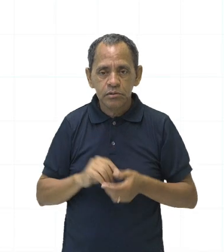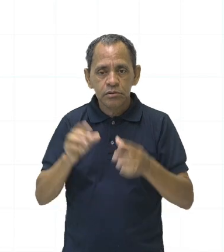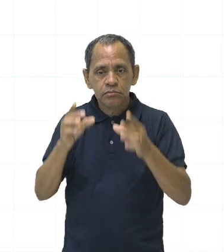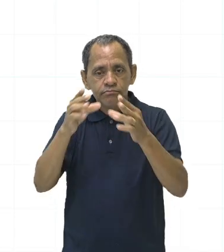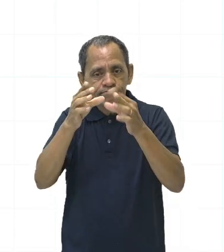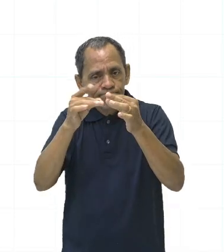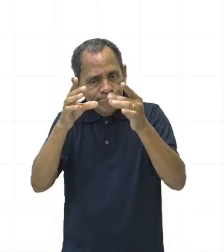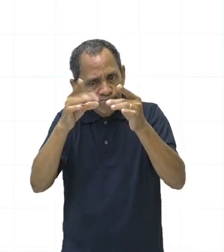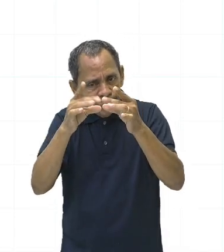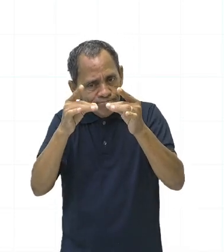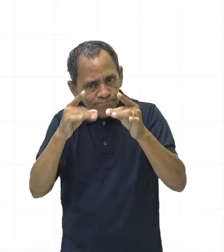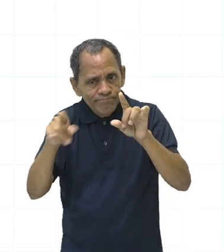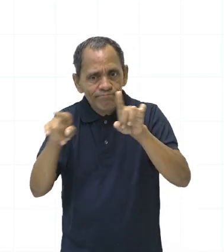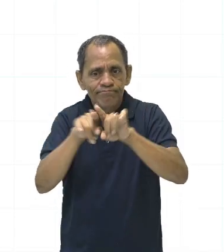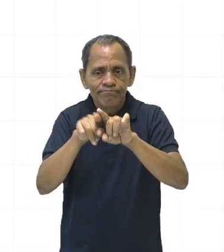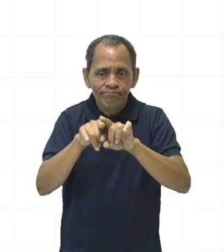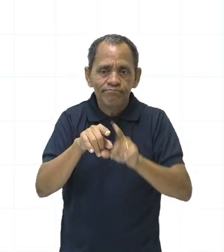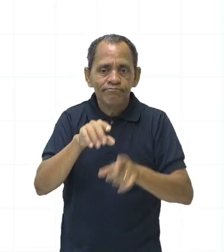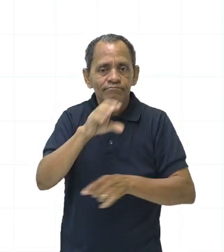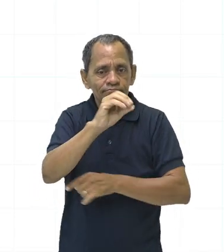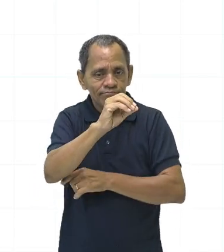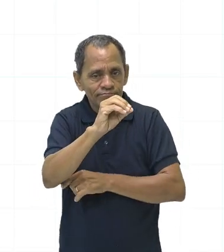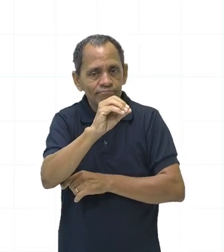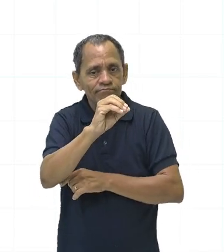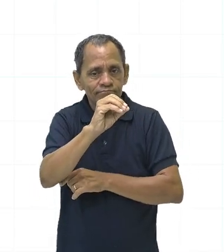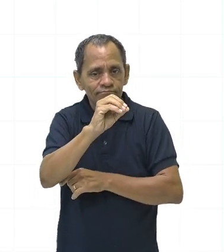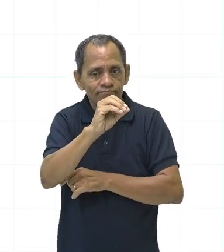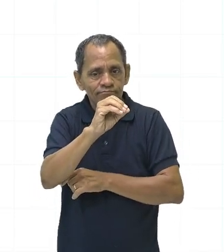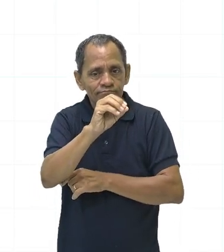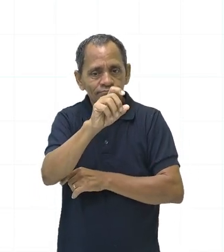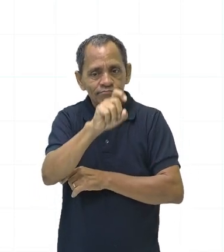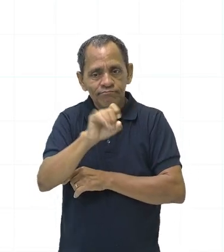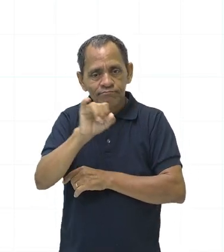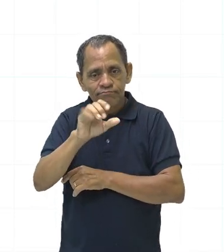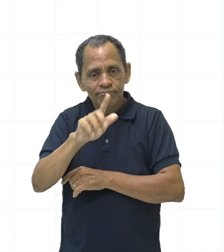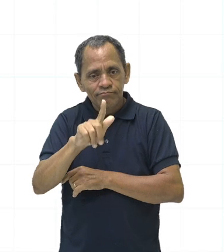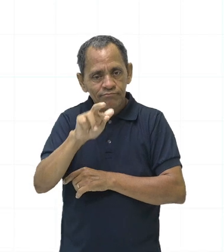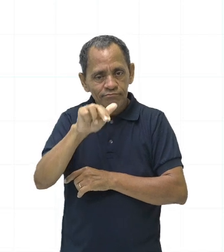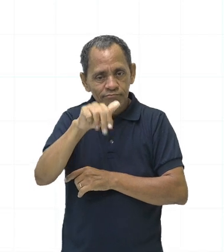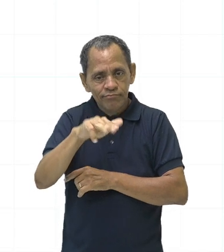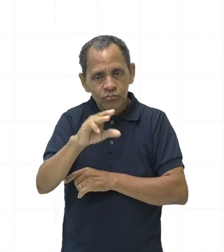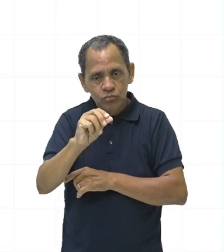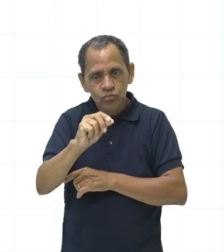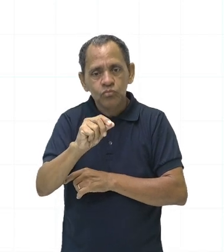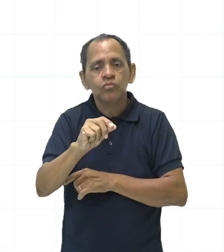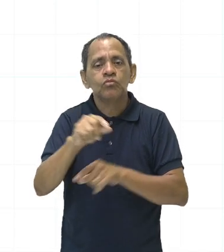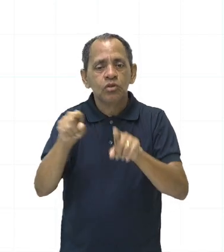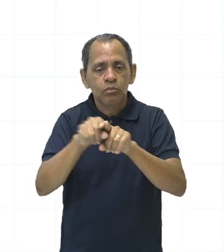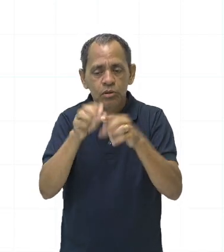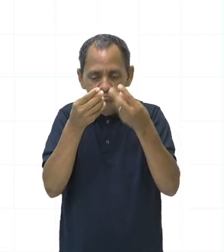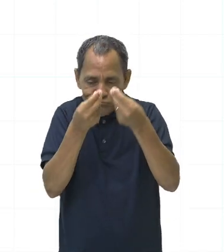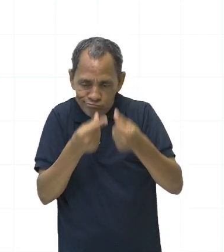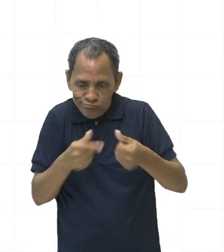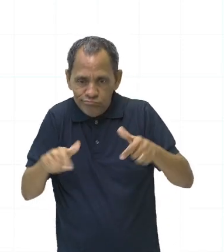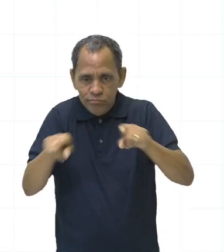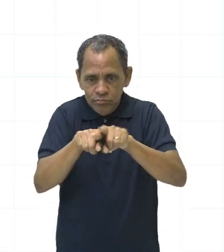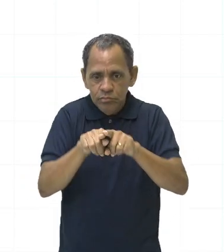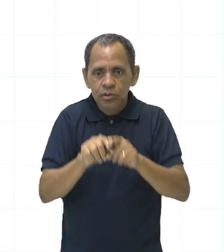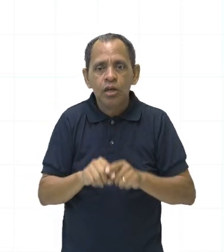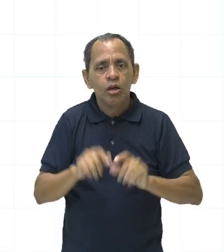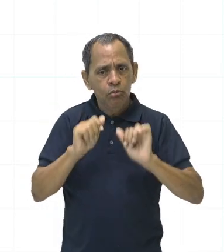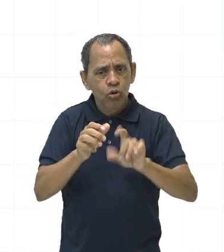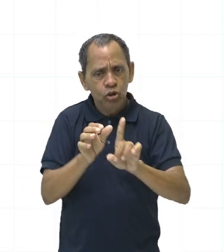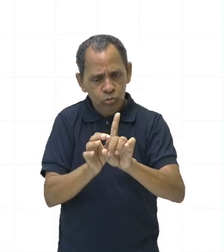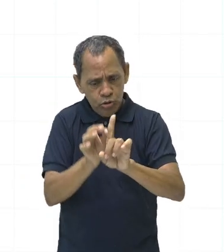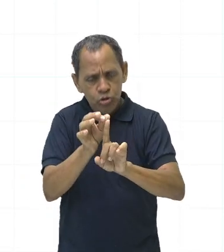viscosidade, oxigênio dissolvido, com reflexo sobre a vida aquática. Então, a temperatura pode variar em função